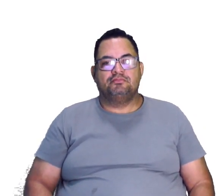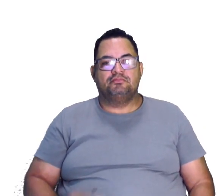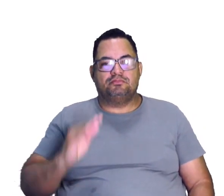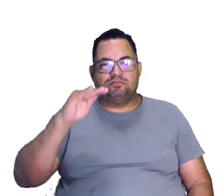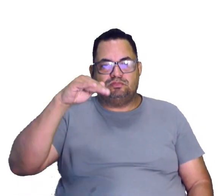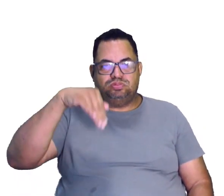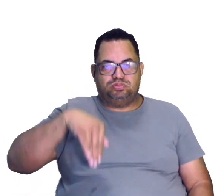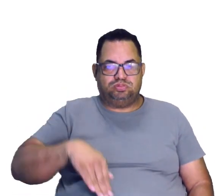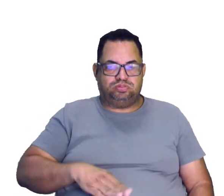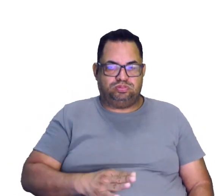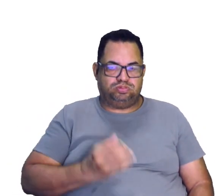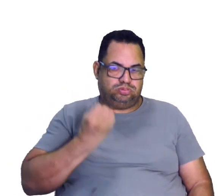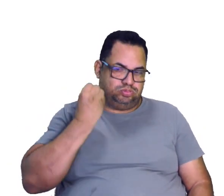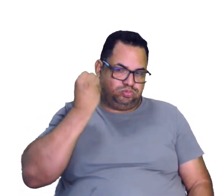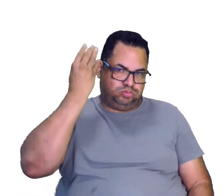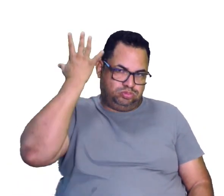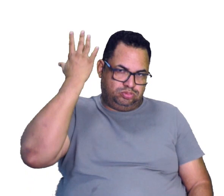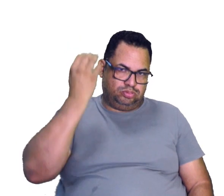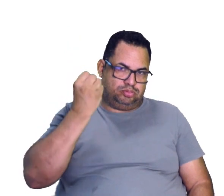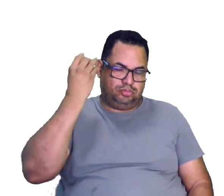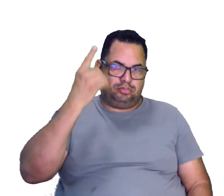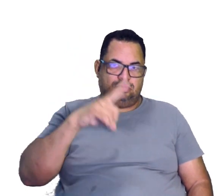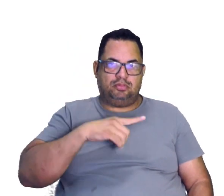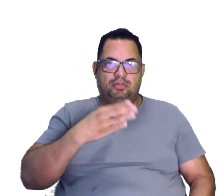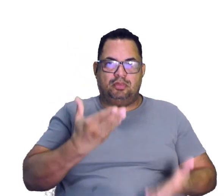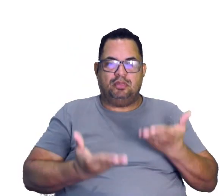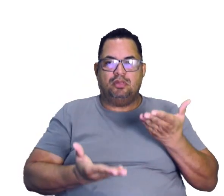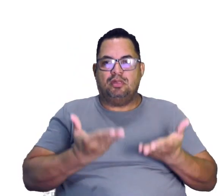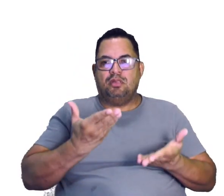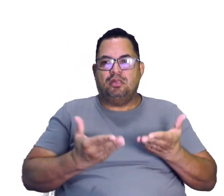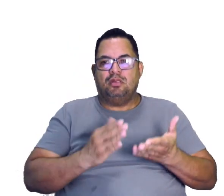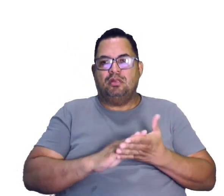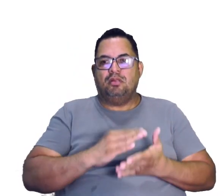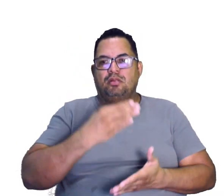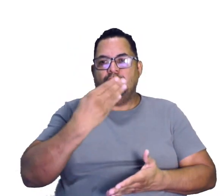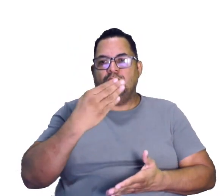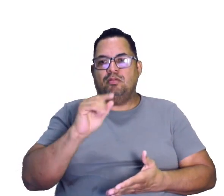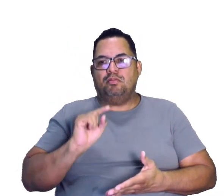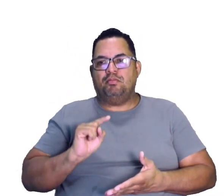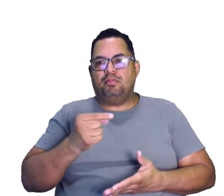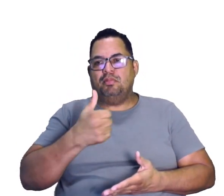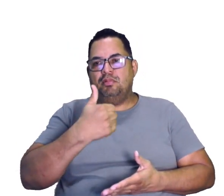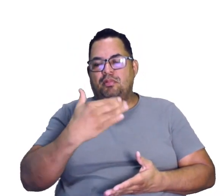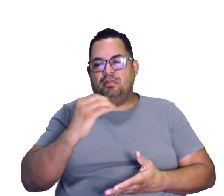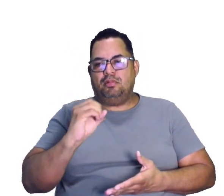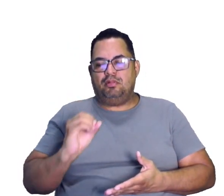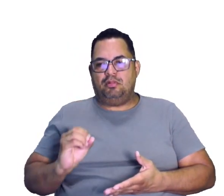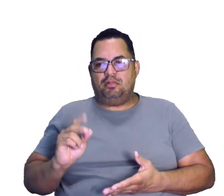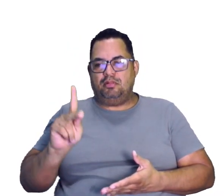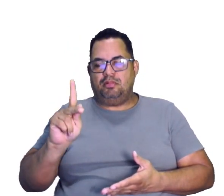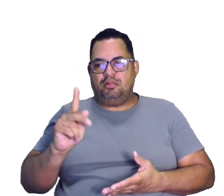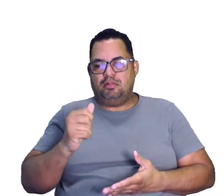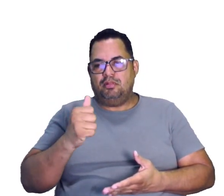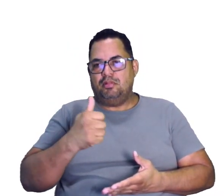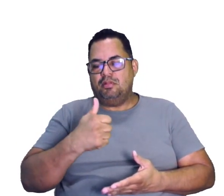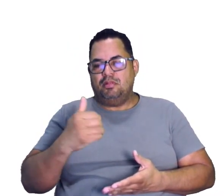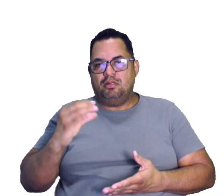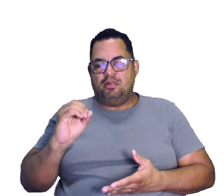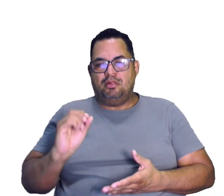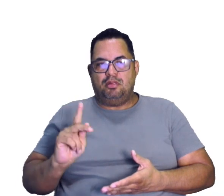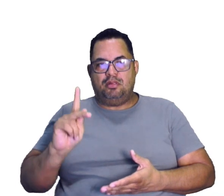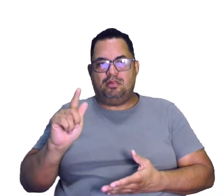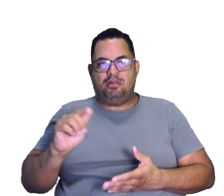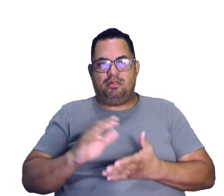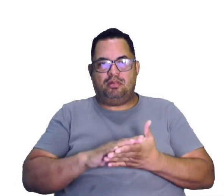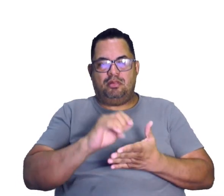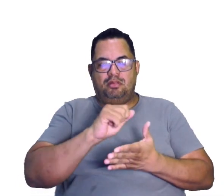baleia cachalote tem peso em massa de 4.100 quilos.